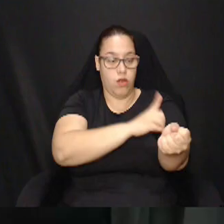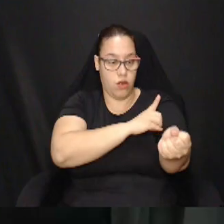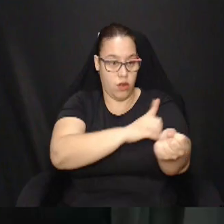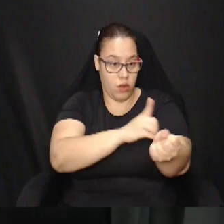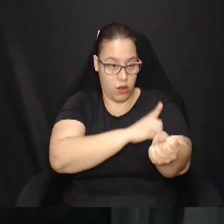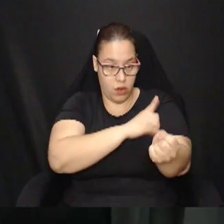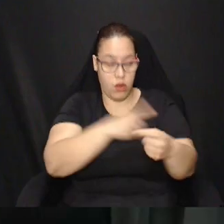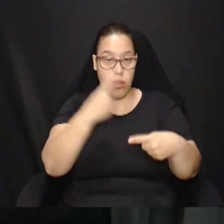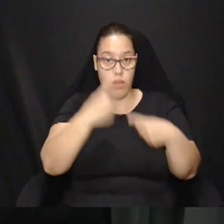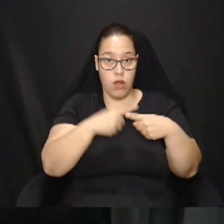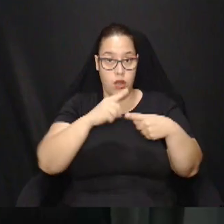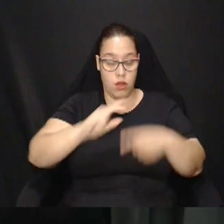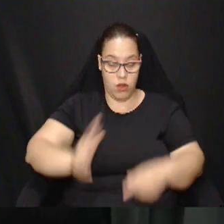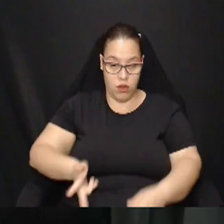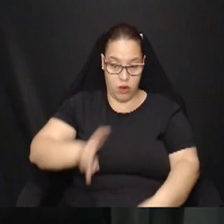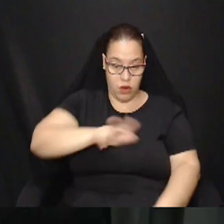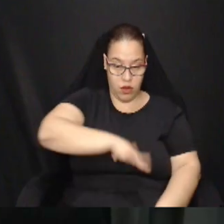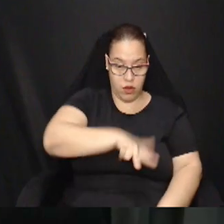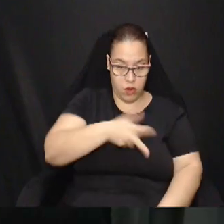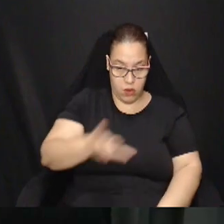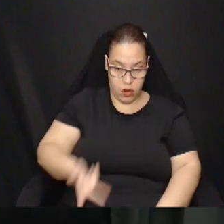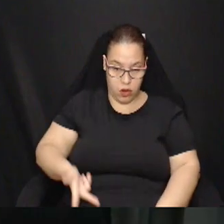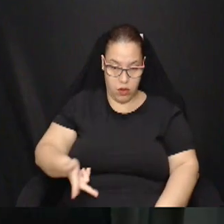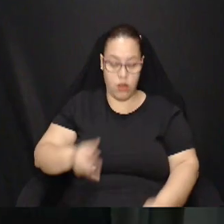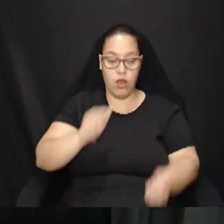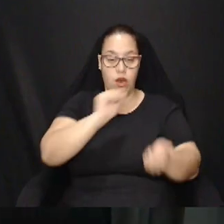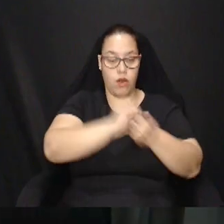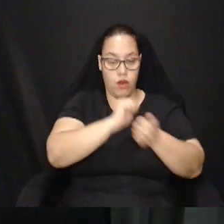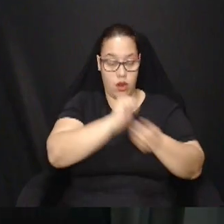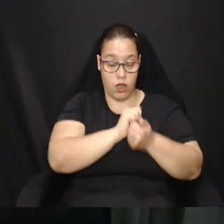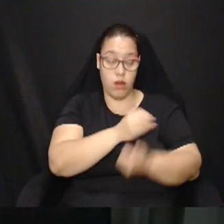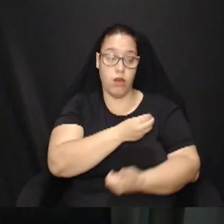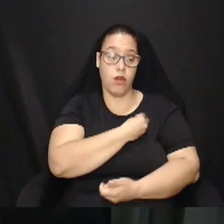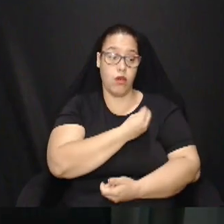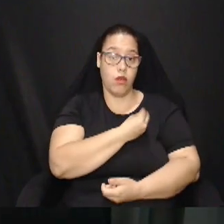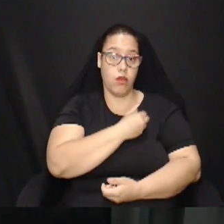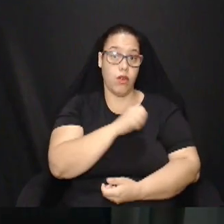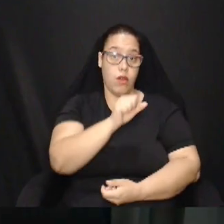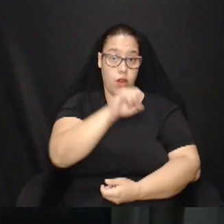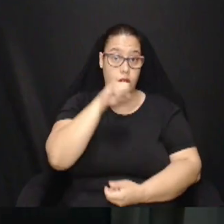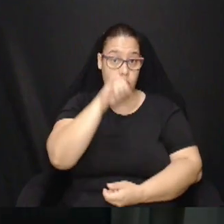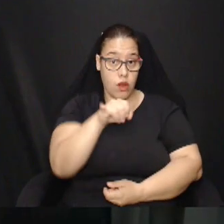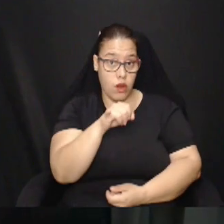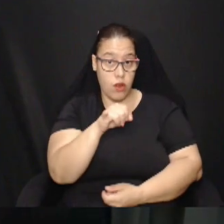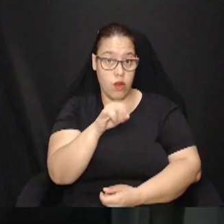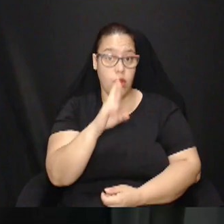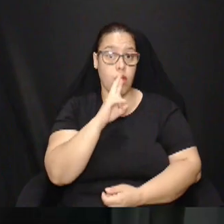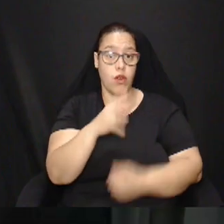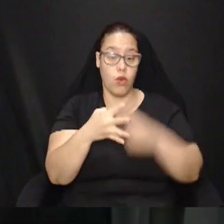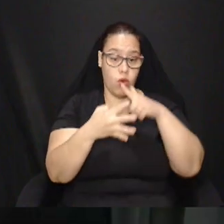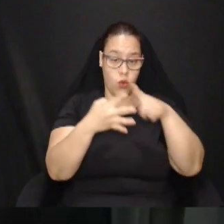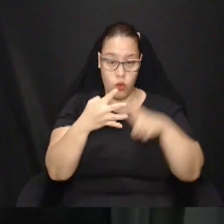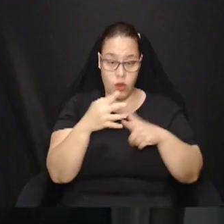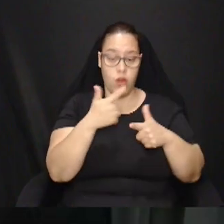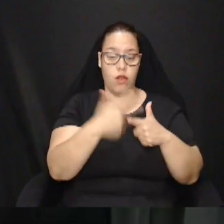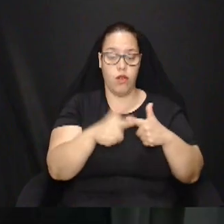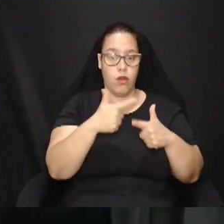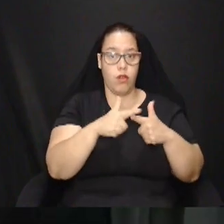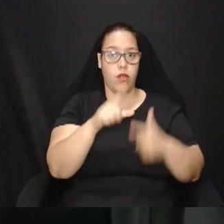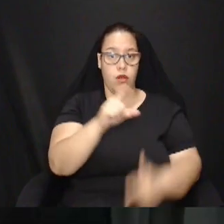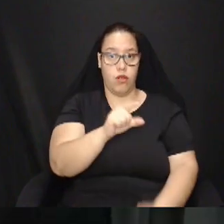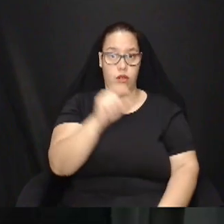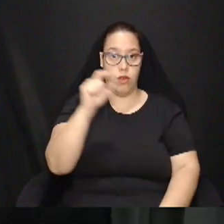trasplante também afeta a qualidade de vida. Então, se você resolve esses 4 problemas, você está tirando do